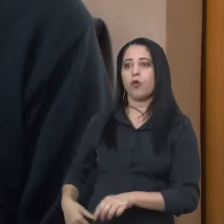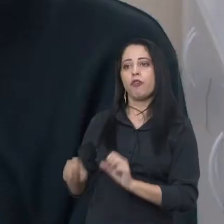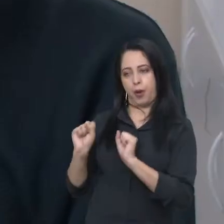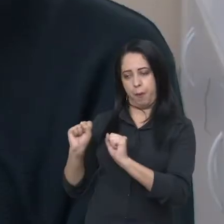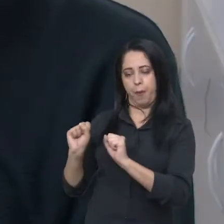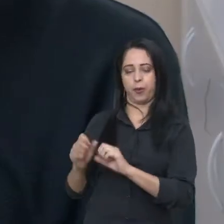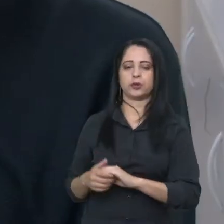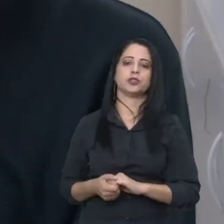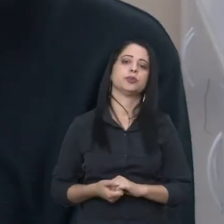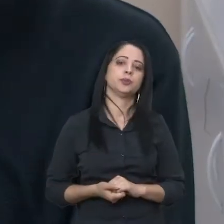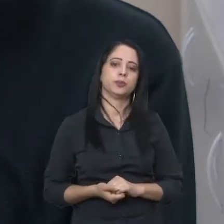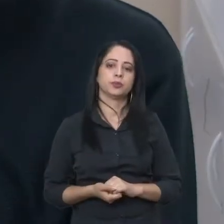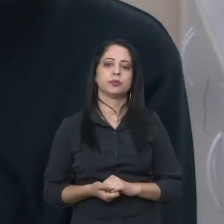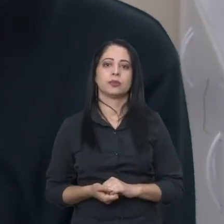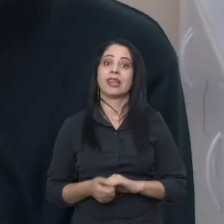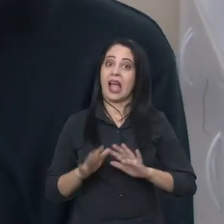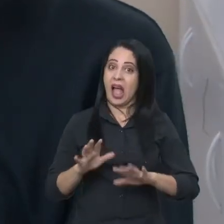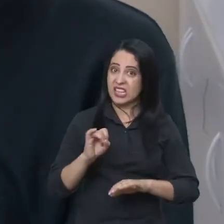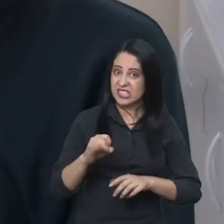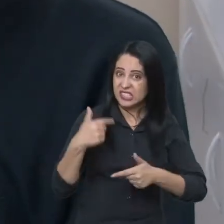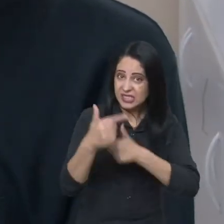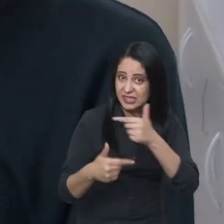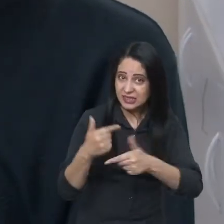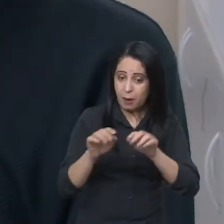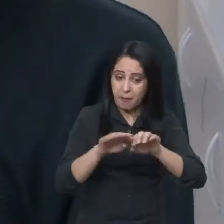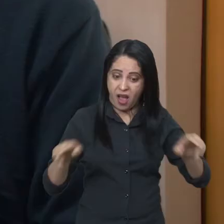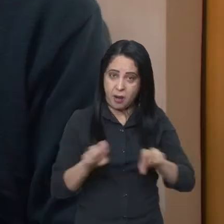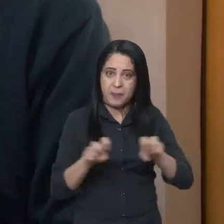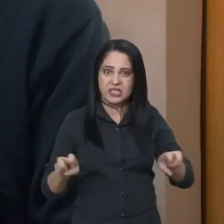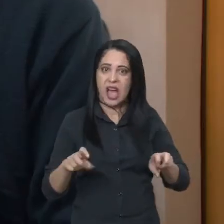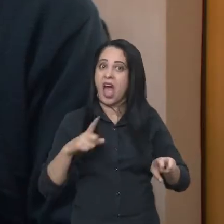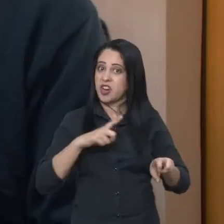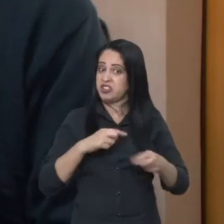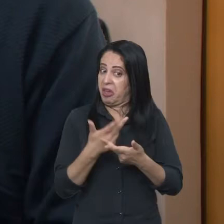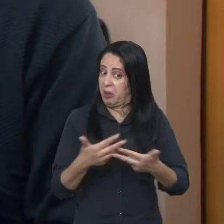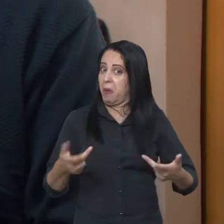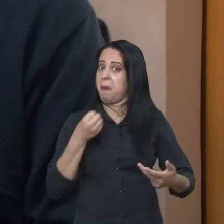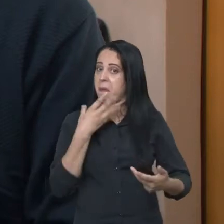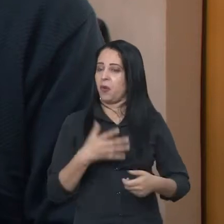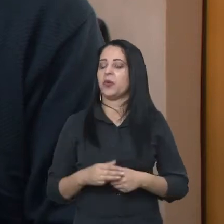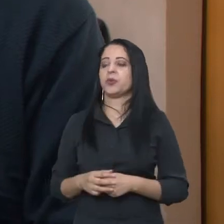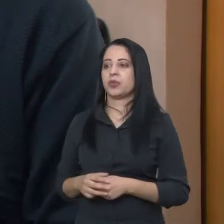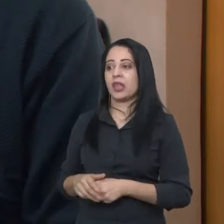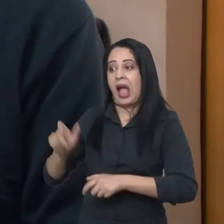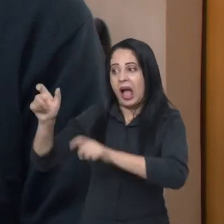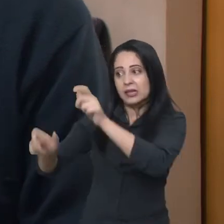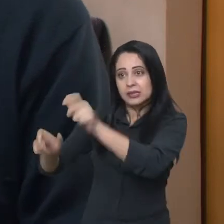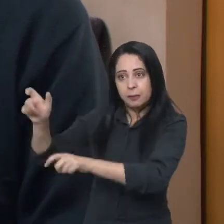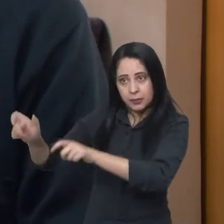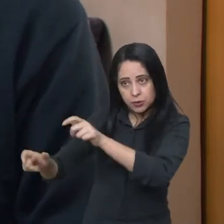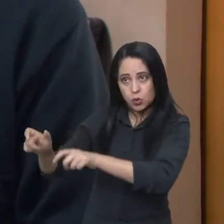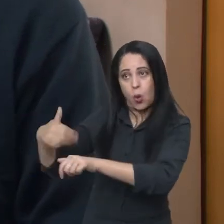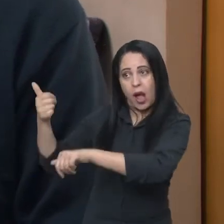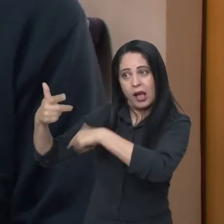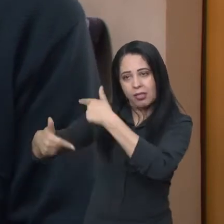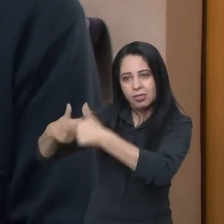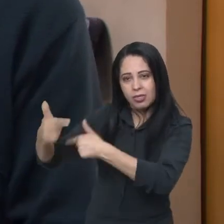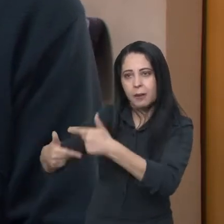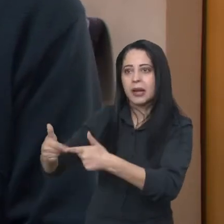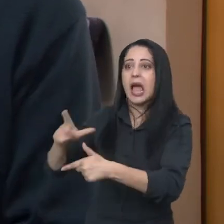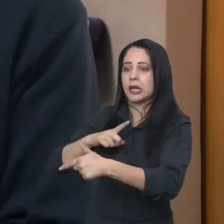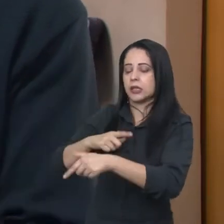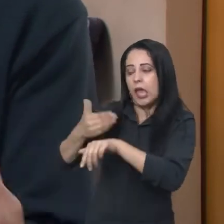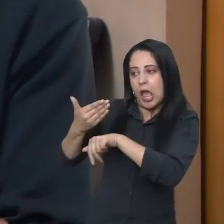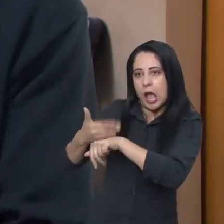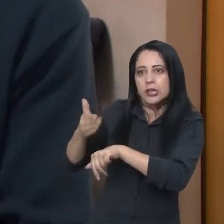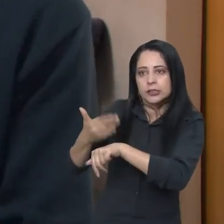públicos. Ah, e ser mesário tem muitos benefícios, viu? Os mesários que são convocados pela Justiça Eleitoral, eles têm ali